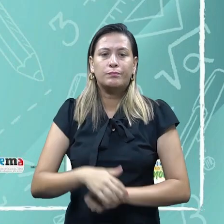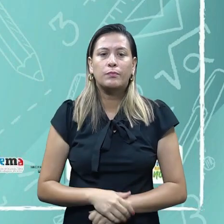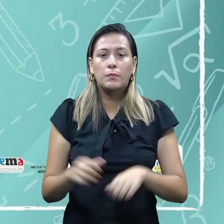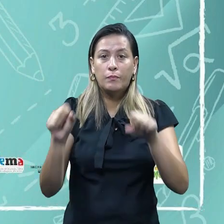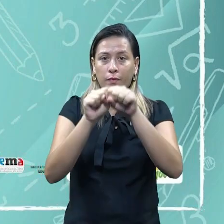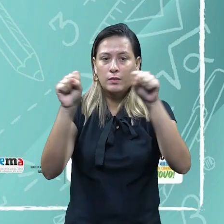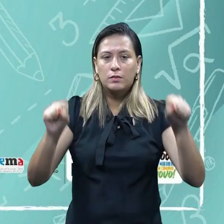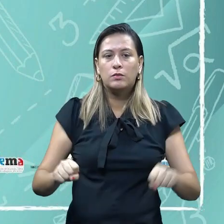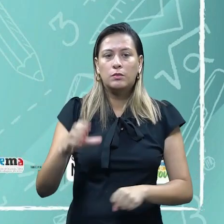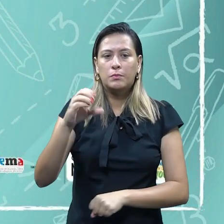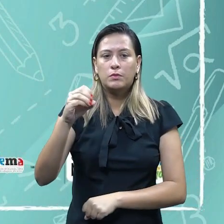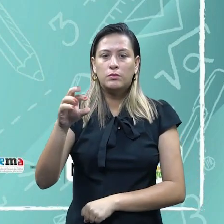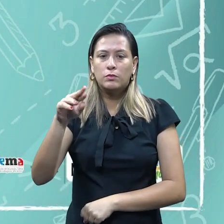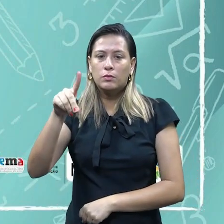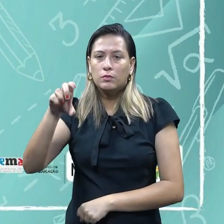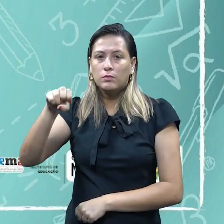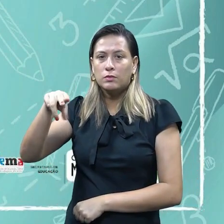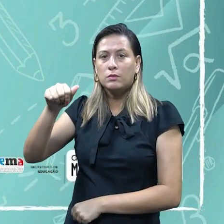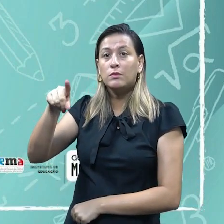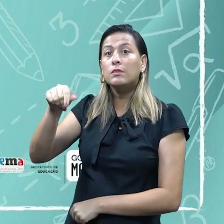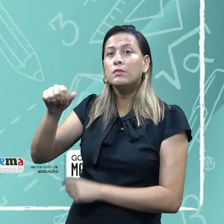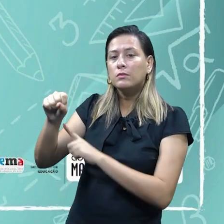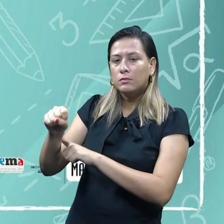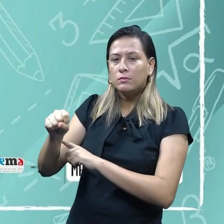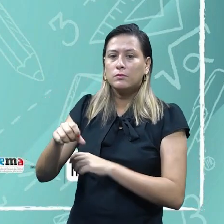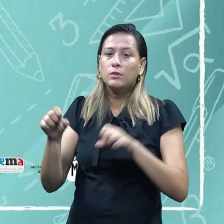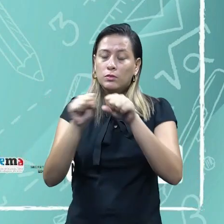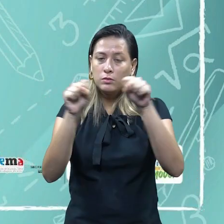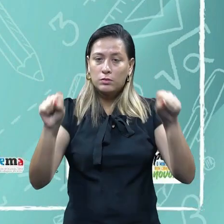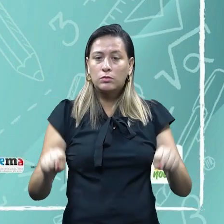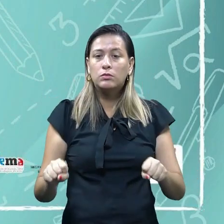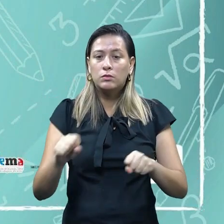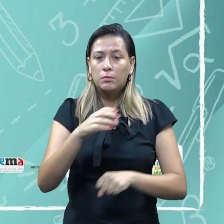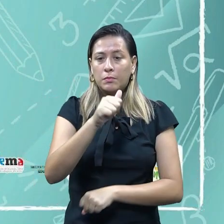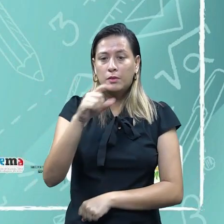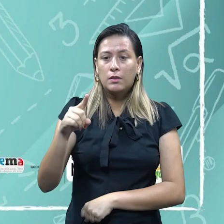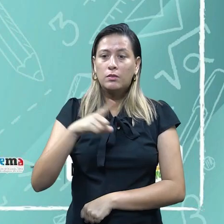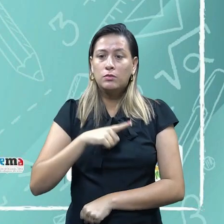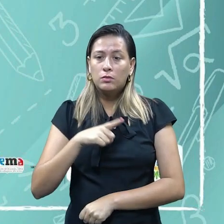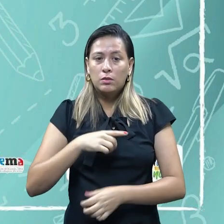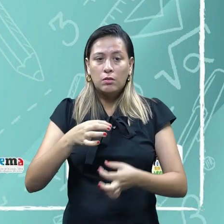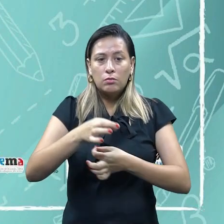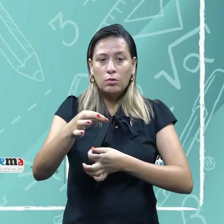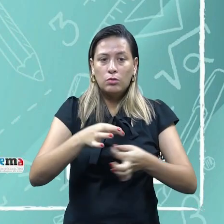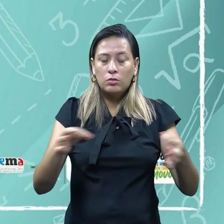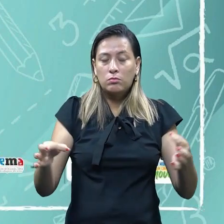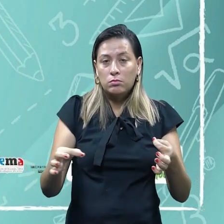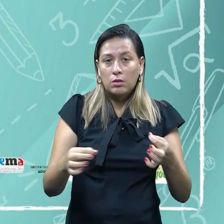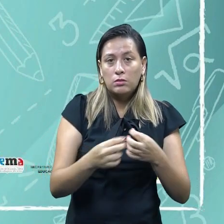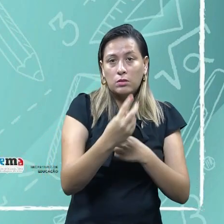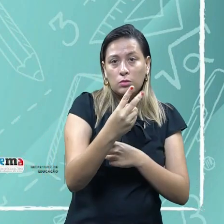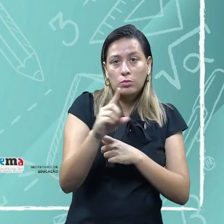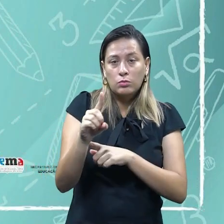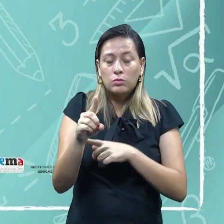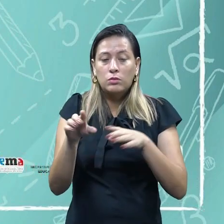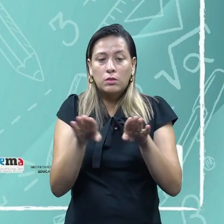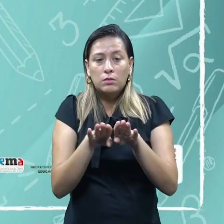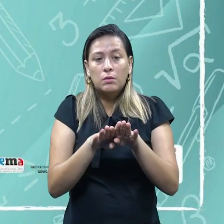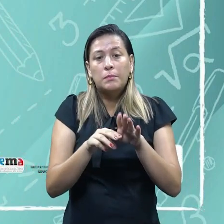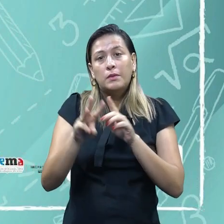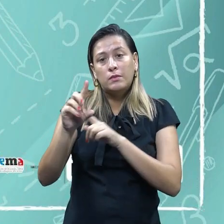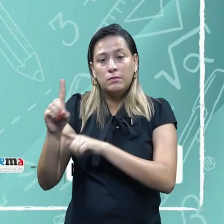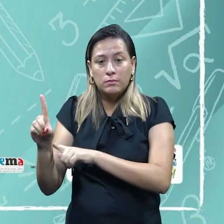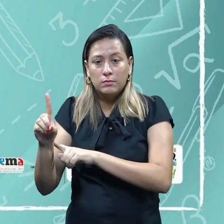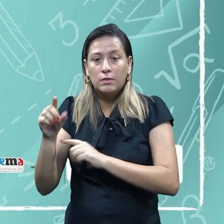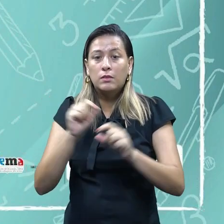coordenadas. Coordenadas. O sistema CAD possui coordenadas para figuras em 2D e 3D, que servem